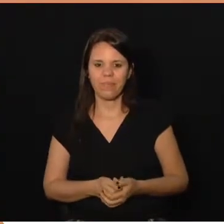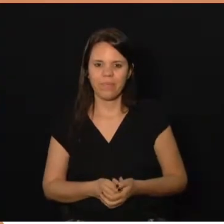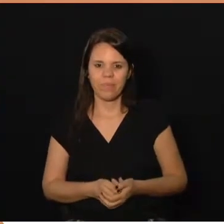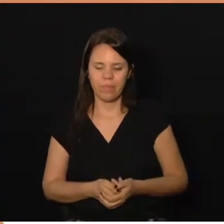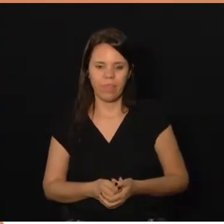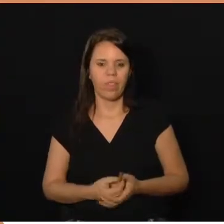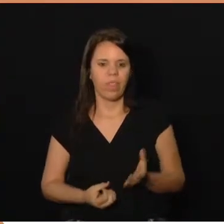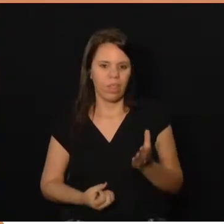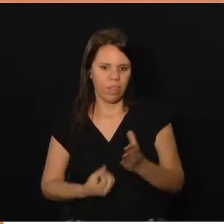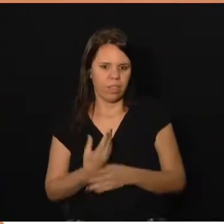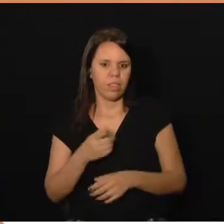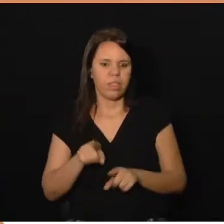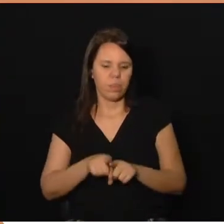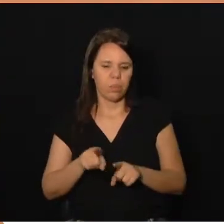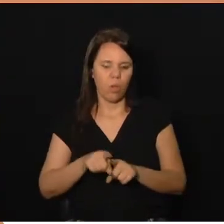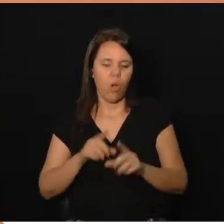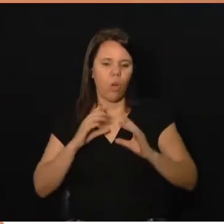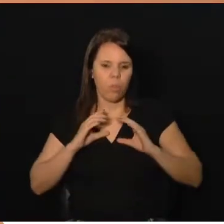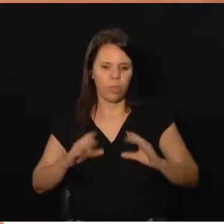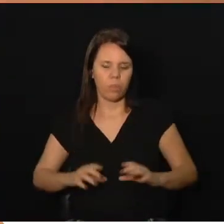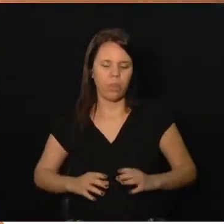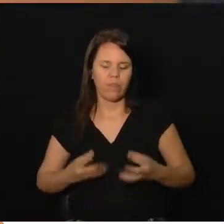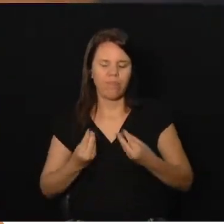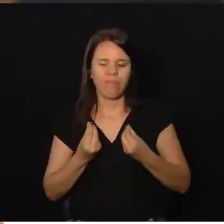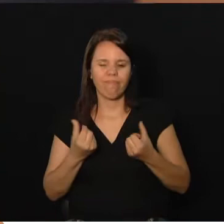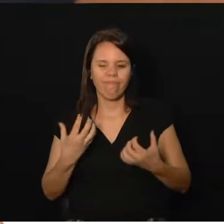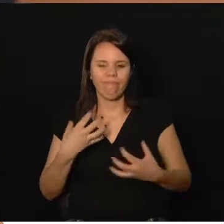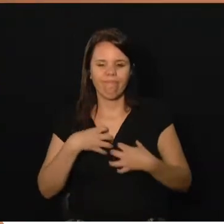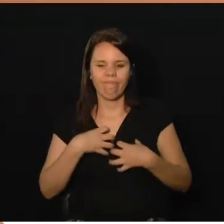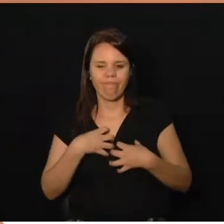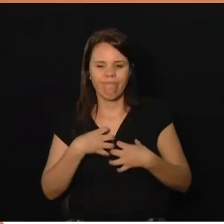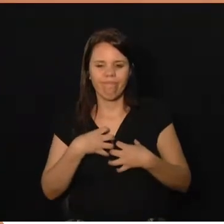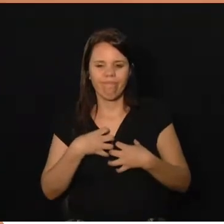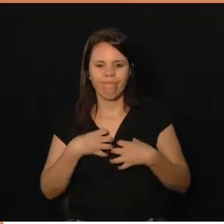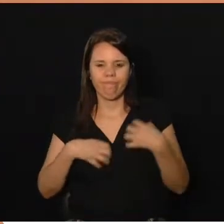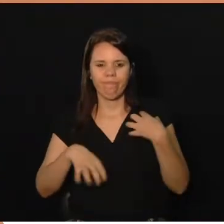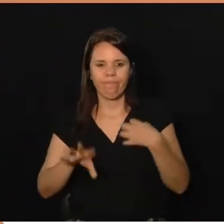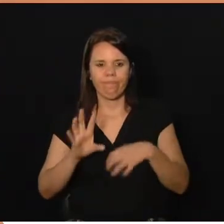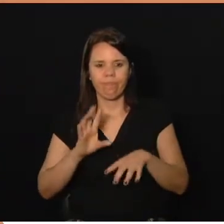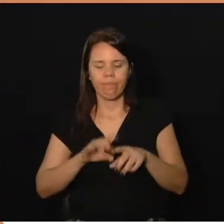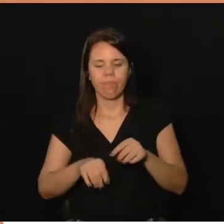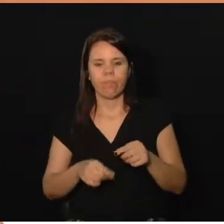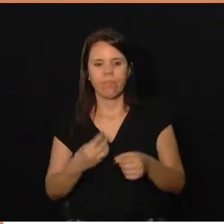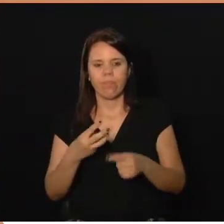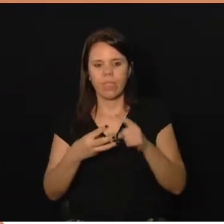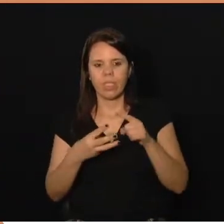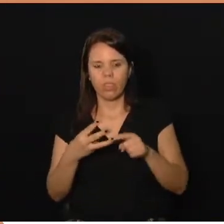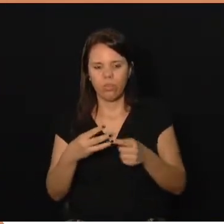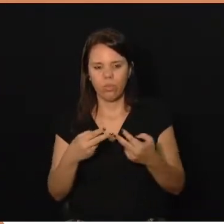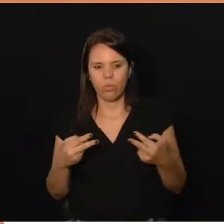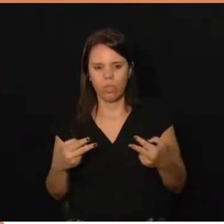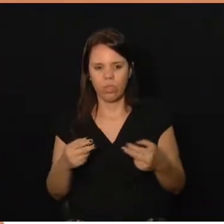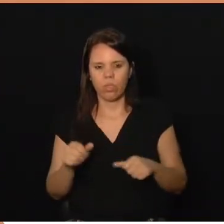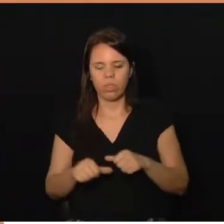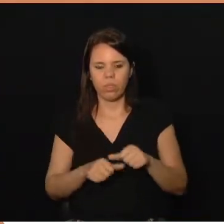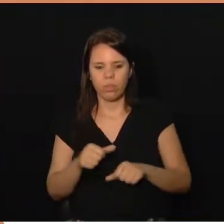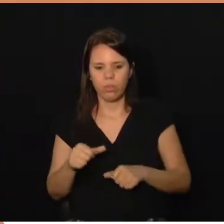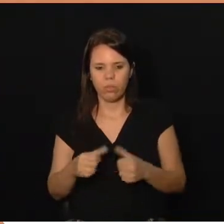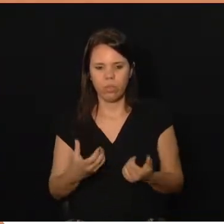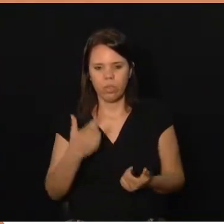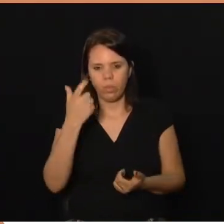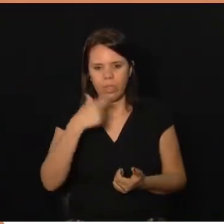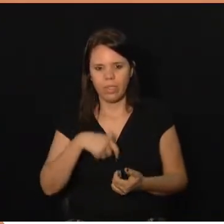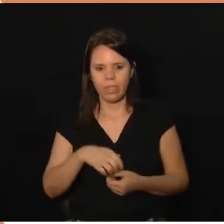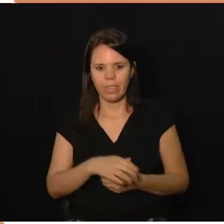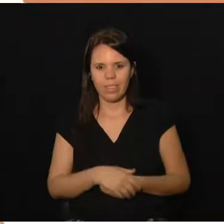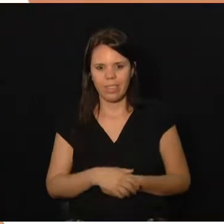envolve a questão do humor, comportamento e sensações. São esses 3 pontos que acabam... cuidar com o meu